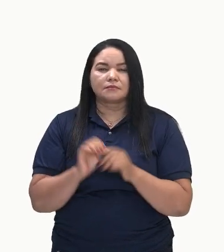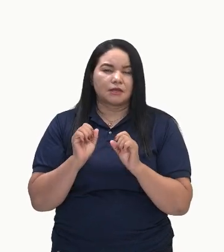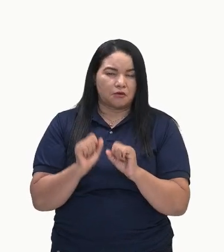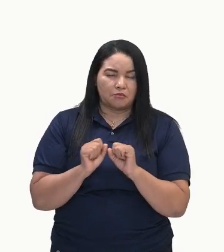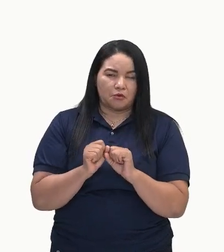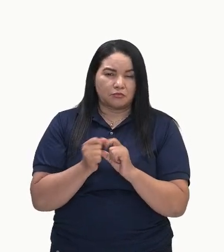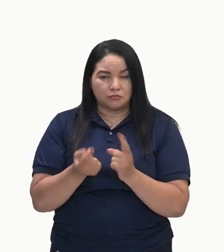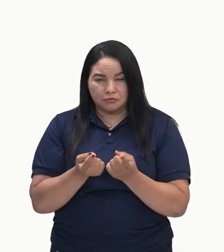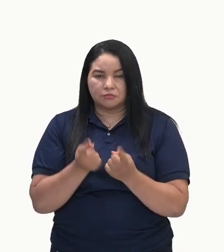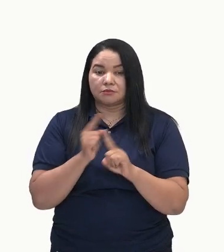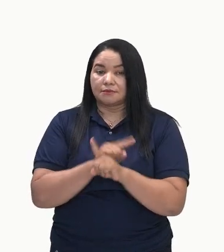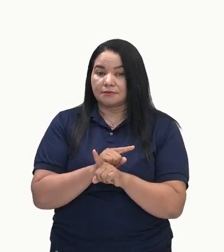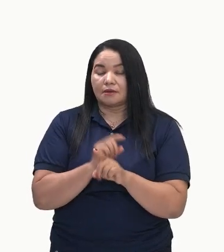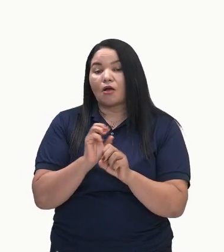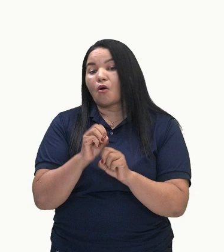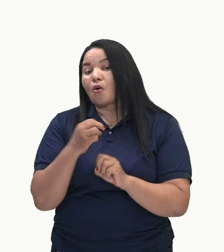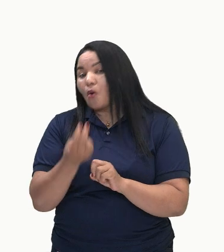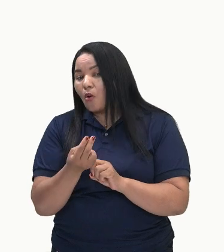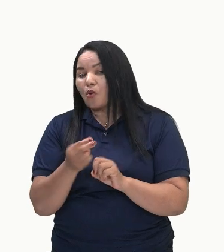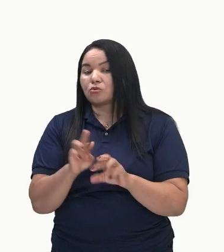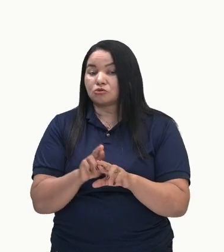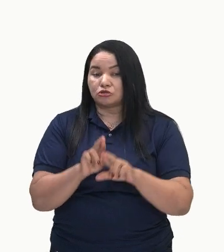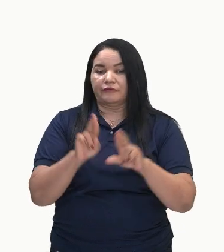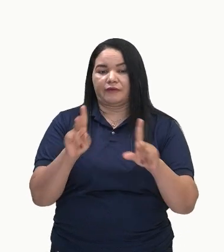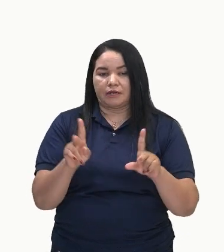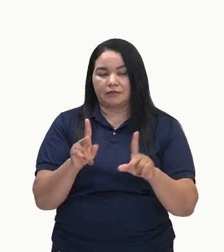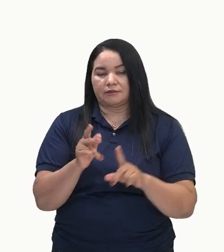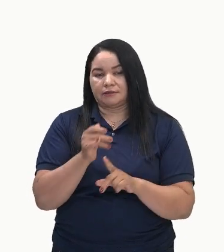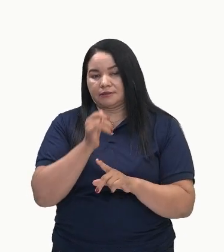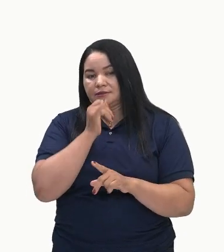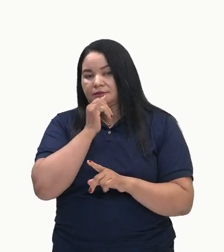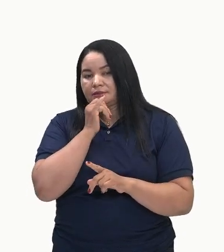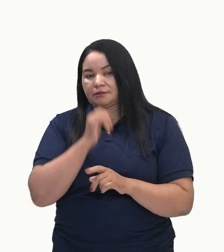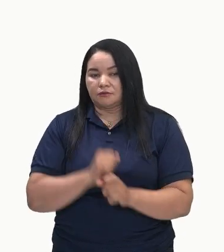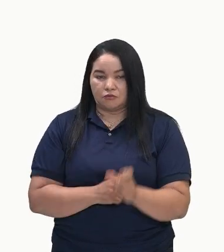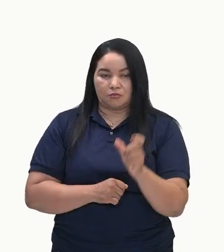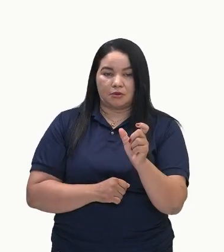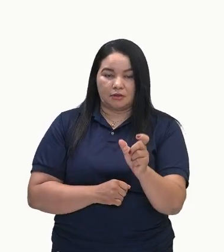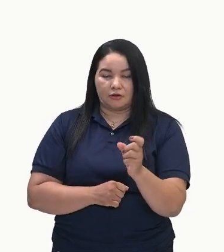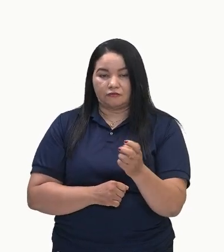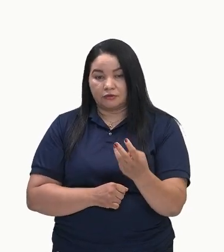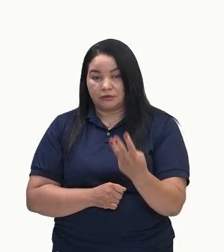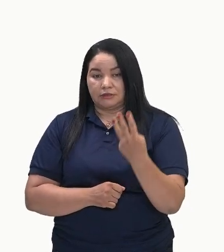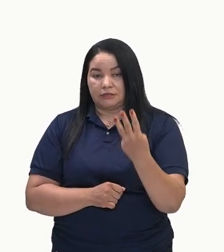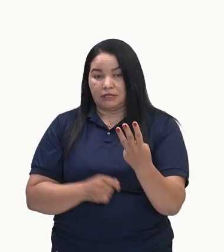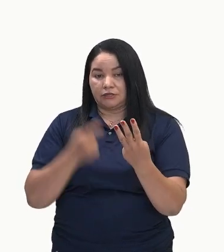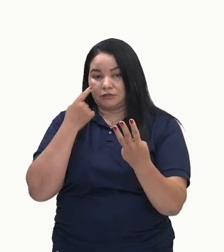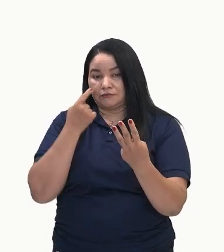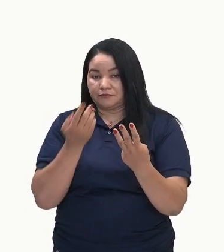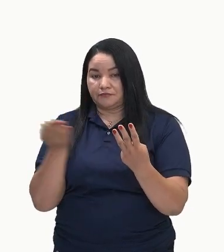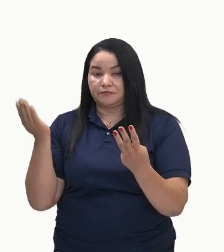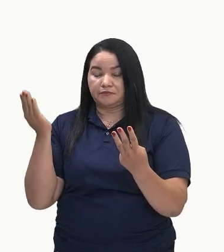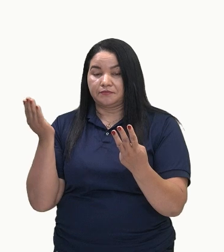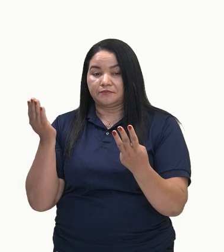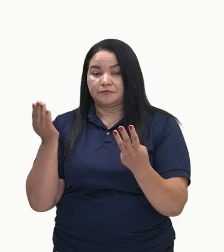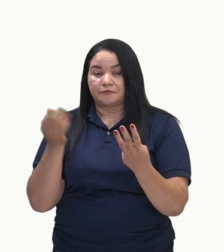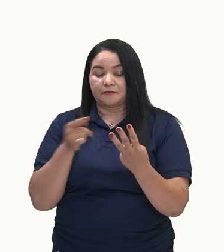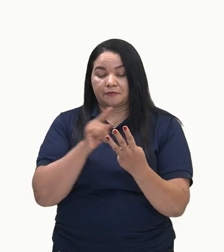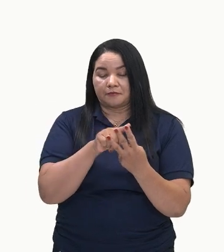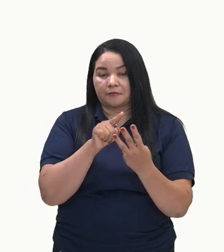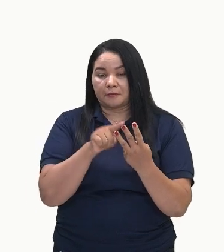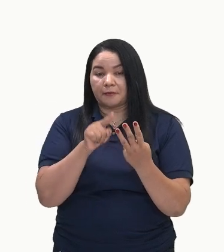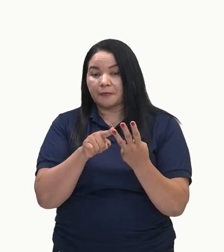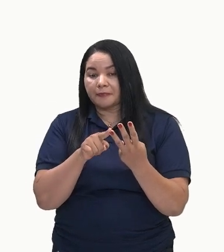oposição ou diferença. Olha alguns exemplos. However, nevertheless, instead, são alguns dos exemplos,